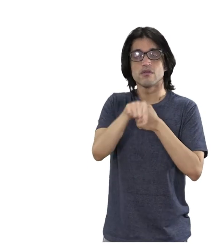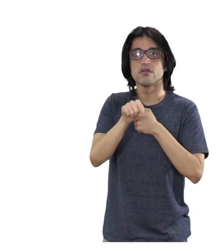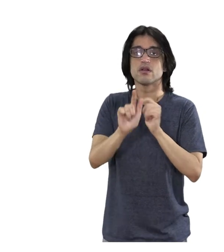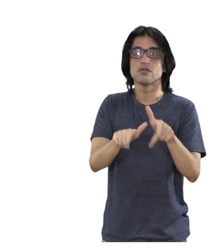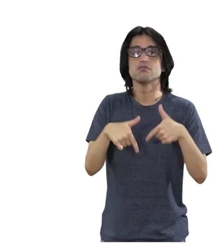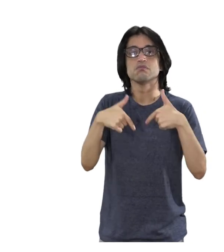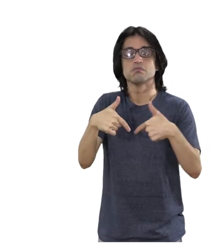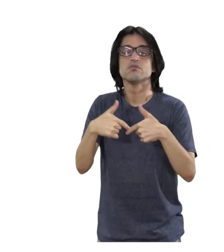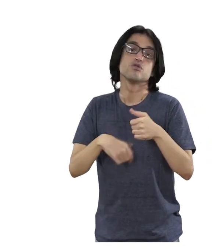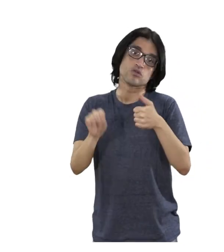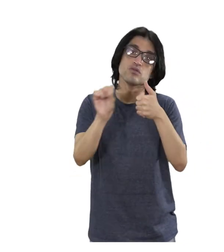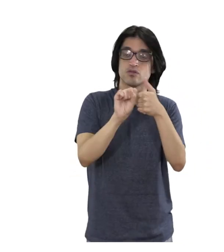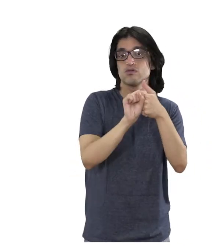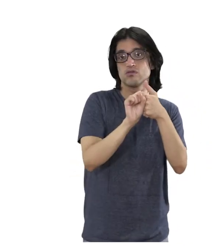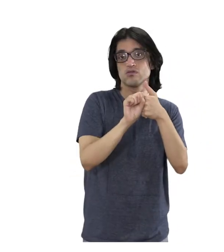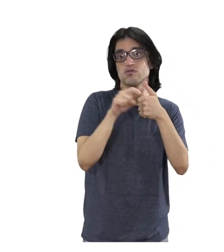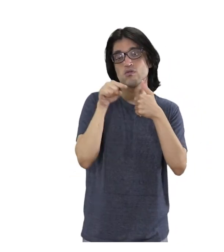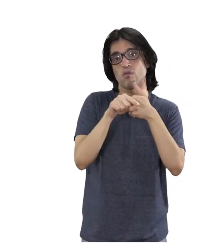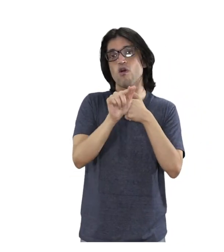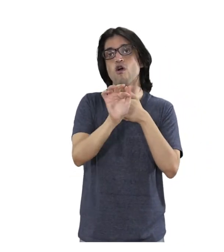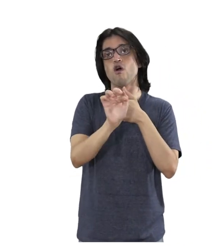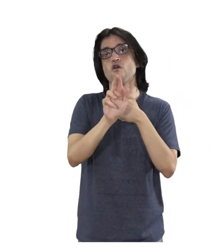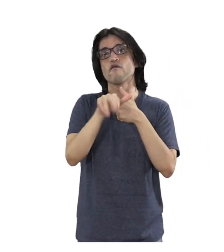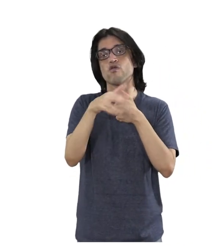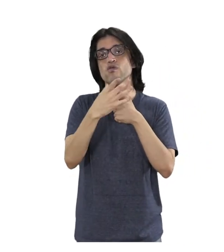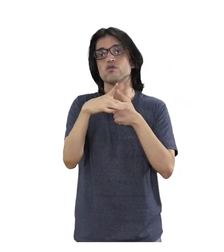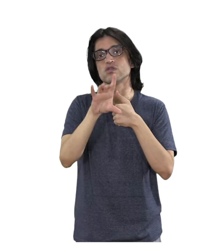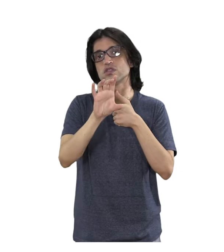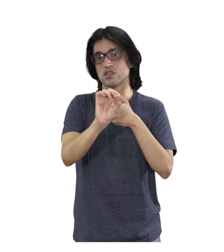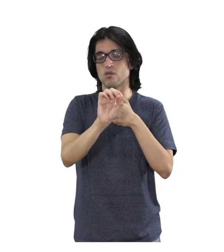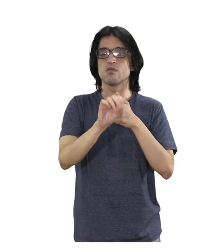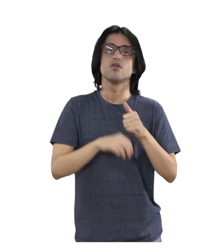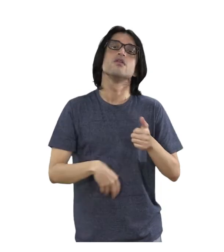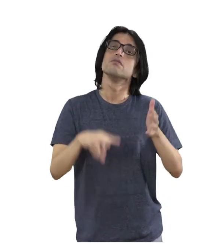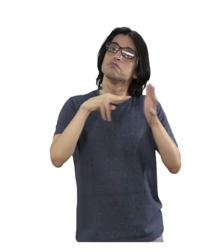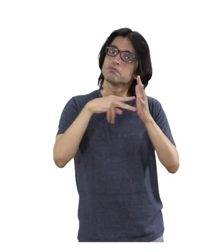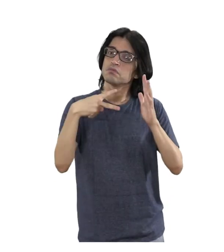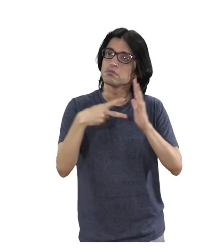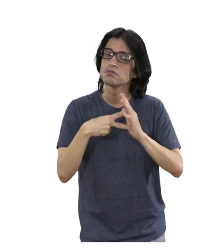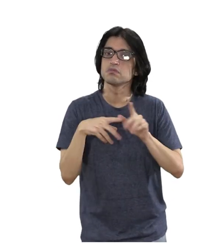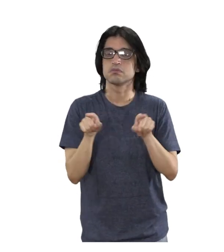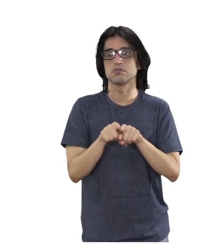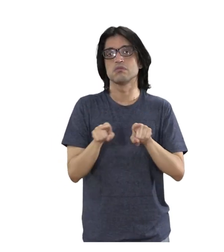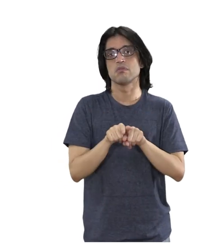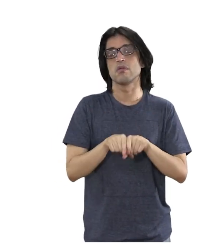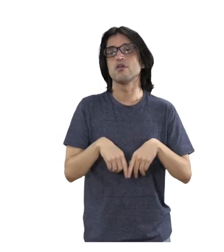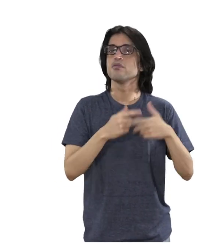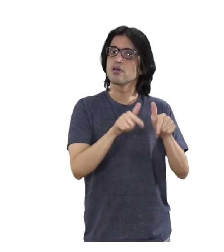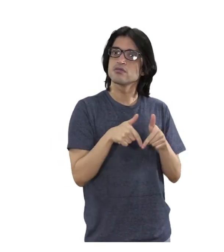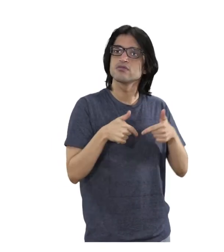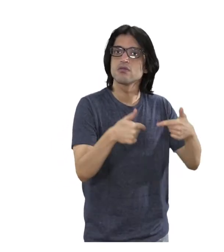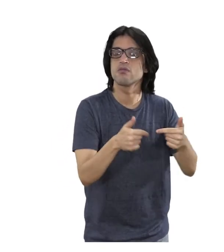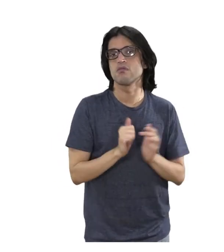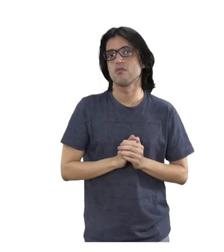exercem função de substantivo e as mesmas funções sintáticas que o substantivo exerce em uma ação.